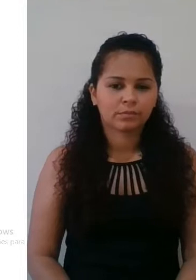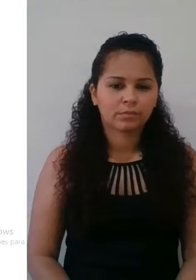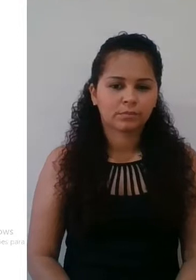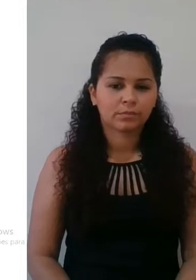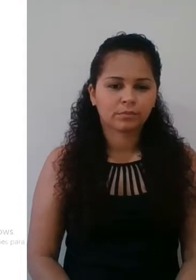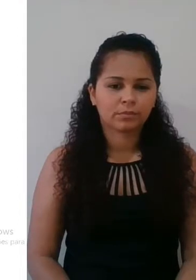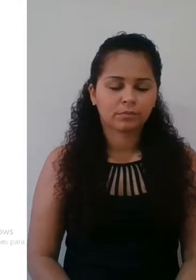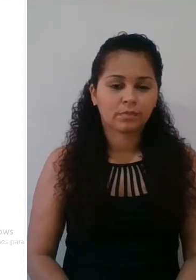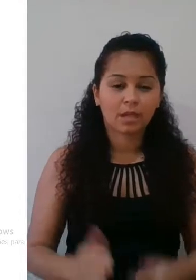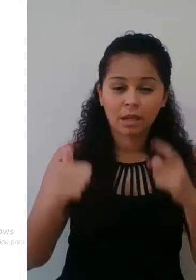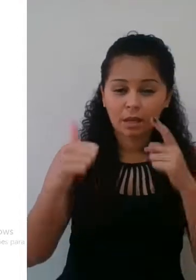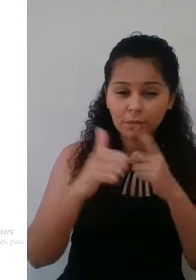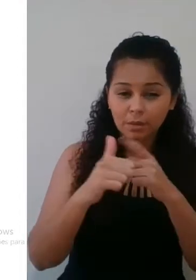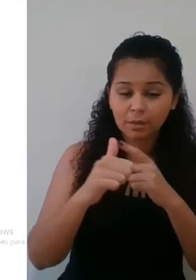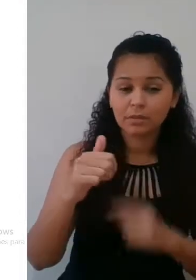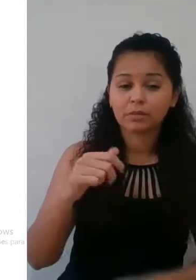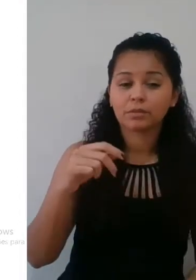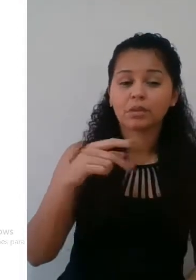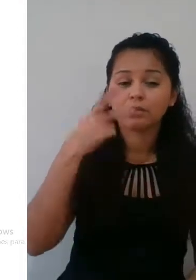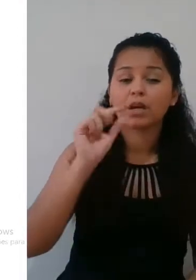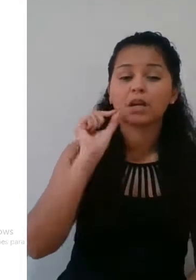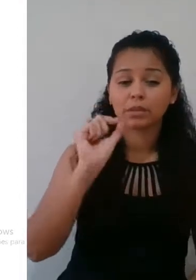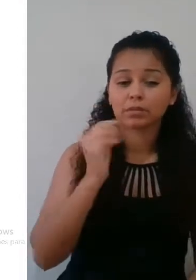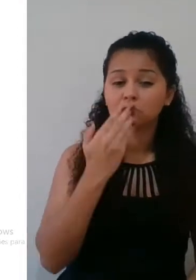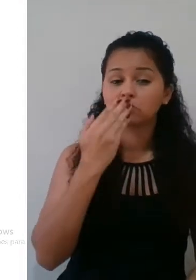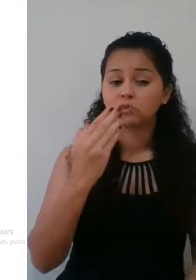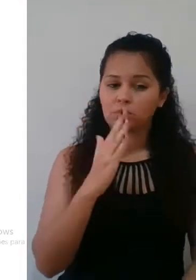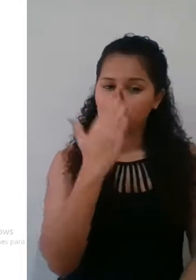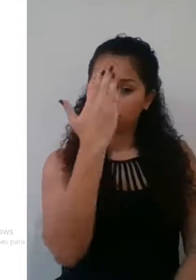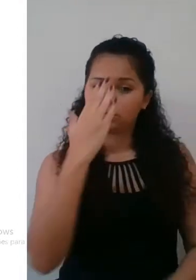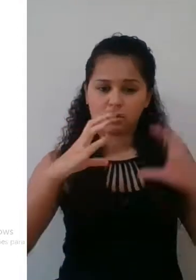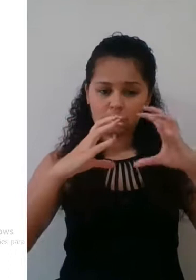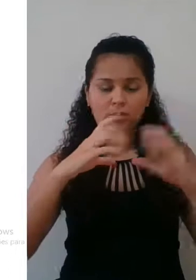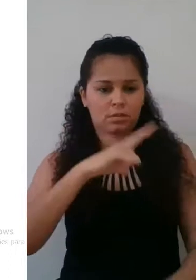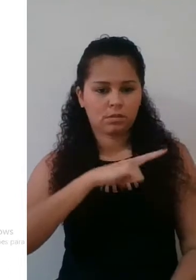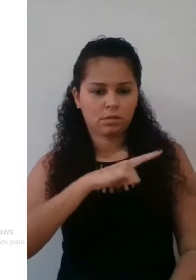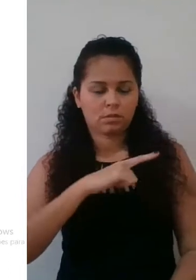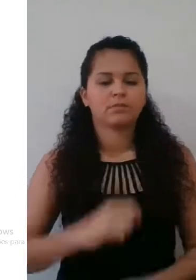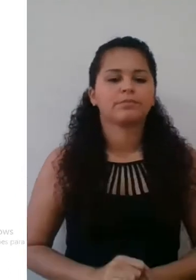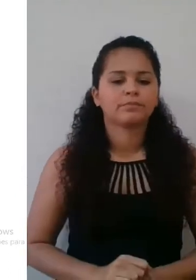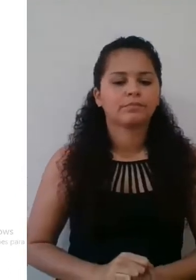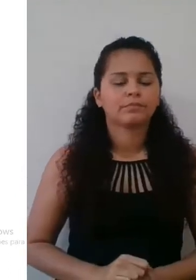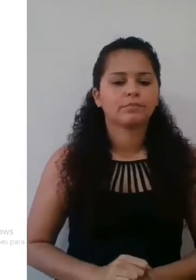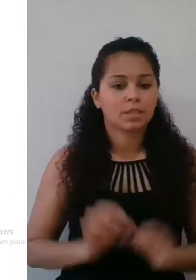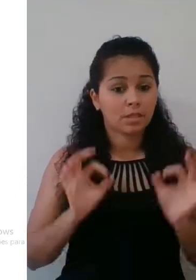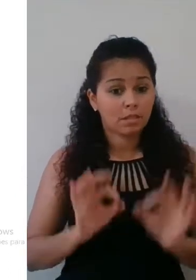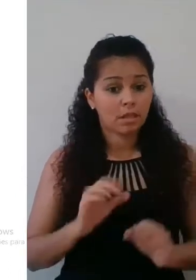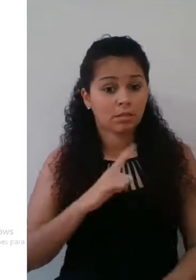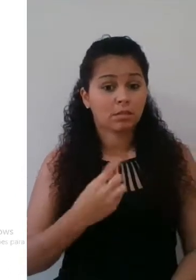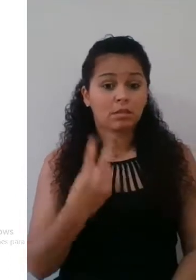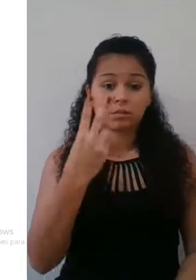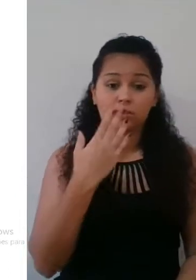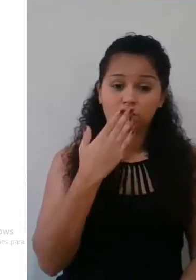Primeira coisa que a gente vai falar é a respeito dos tipos de espelhos esféricos que nós temos, certo? Nós temos dois tipos.